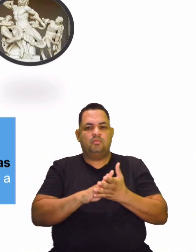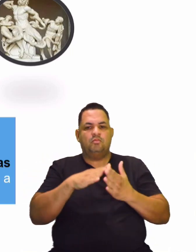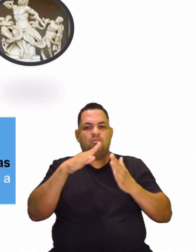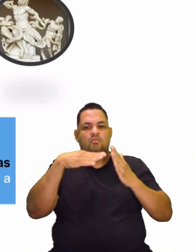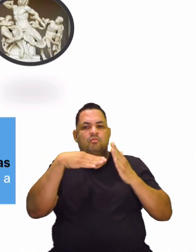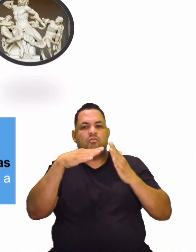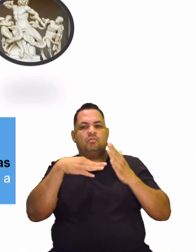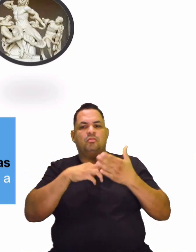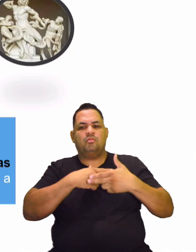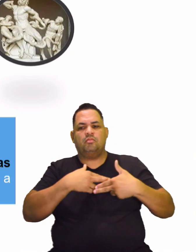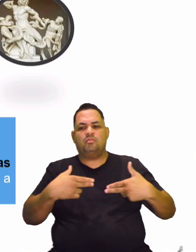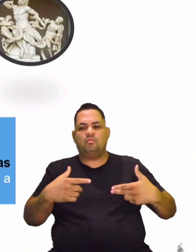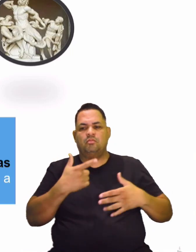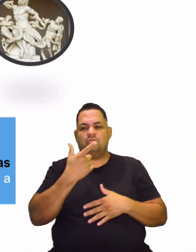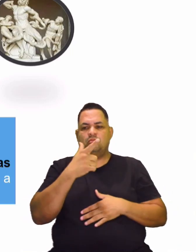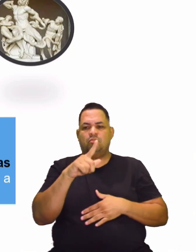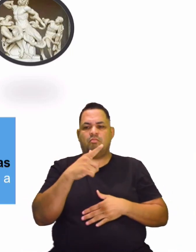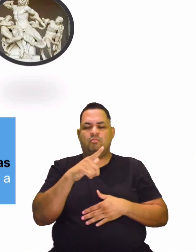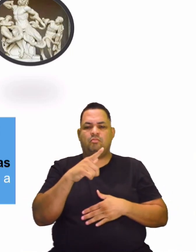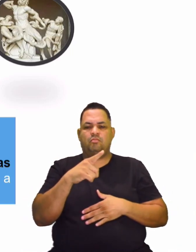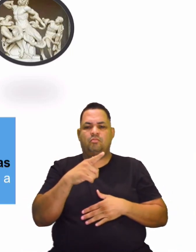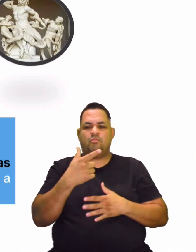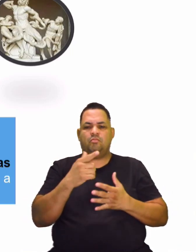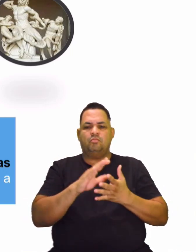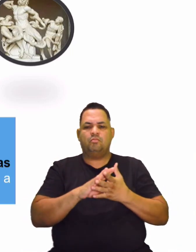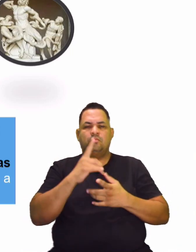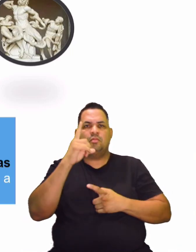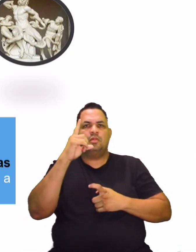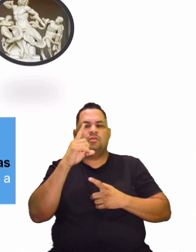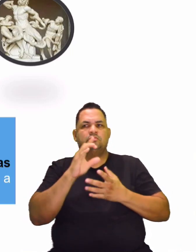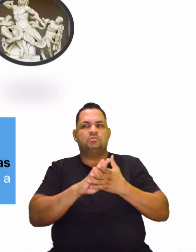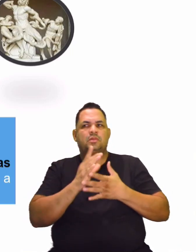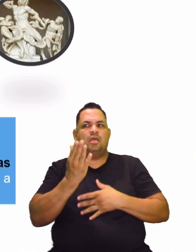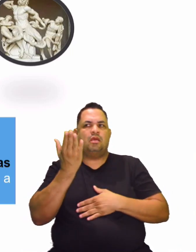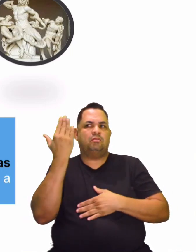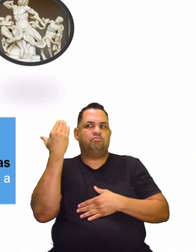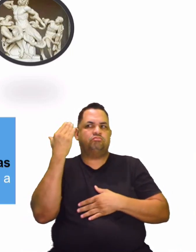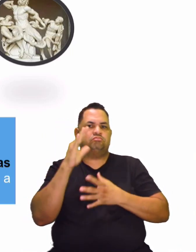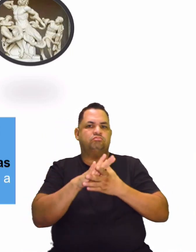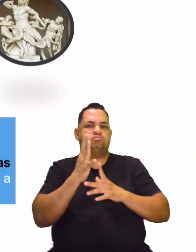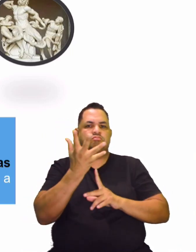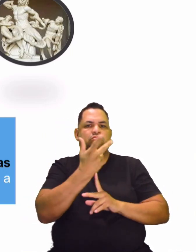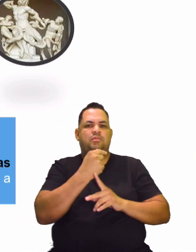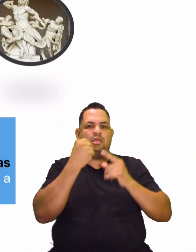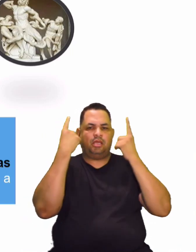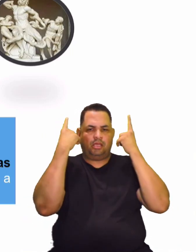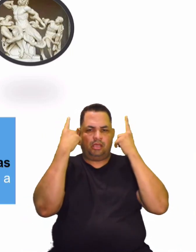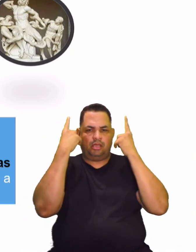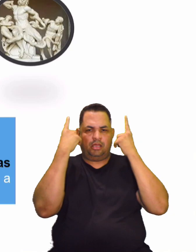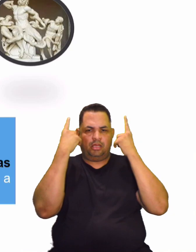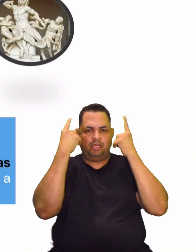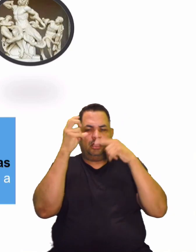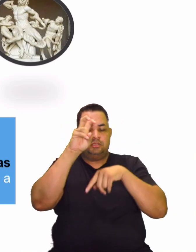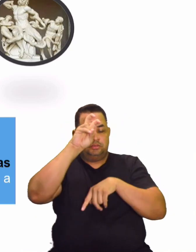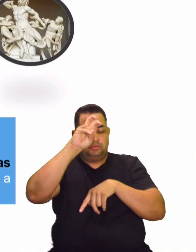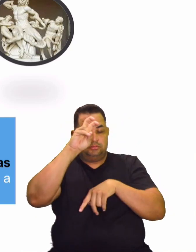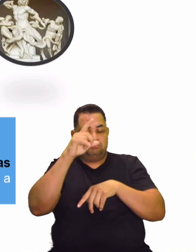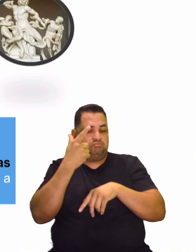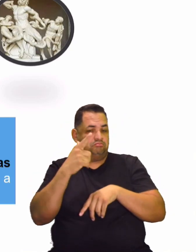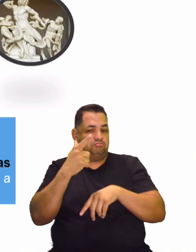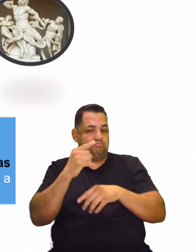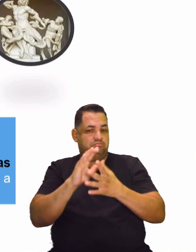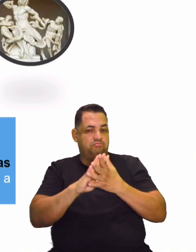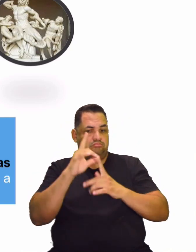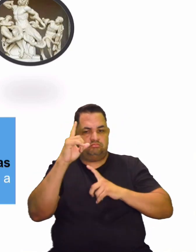pinturas, não havia expressão de movimento ou expressão facial. Então, estudante,